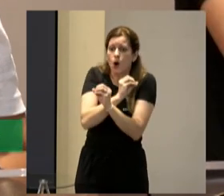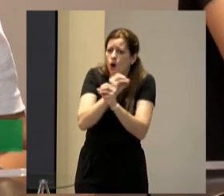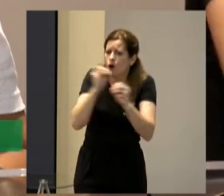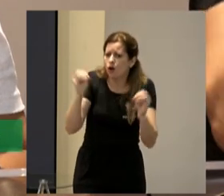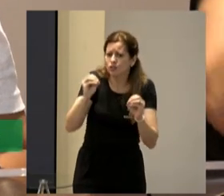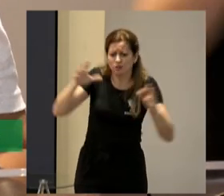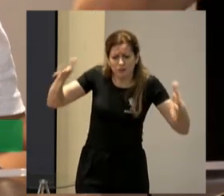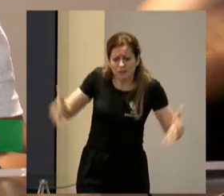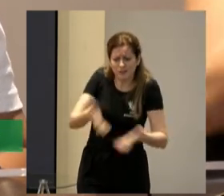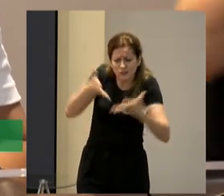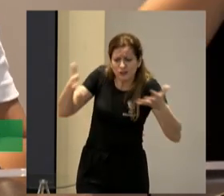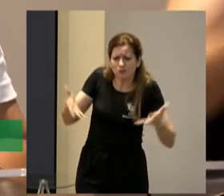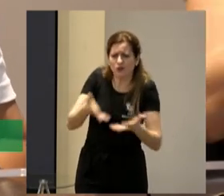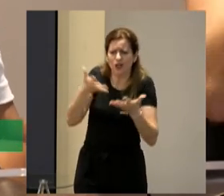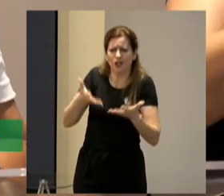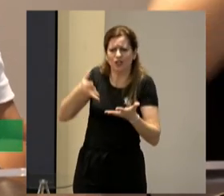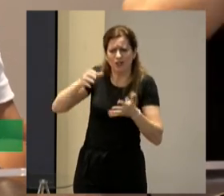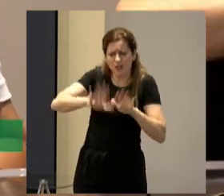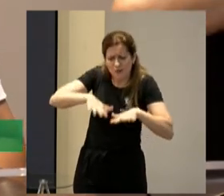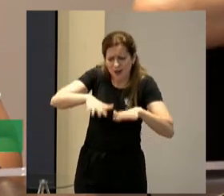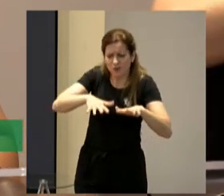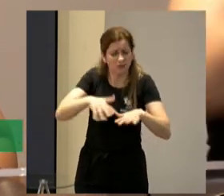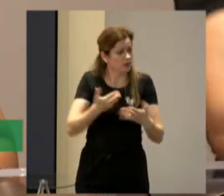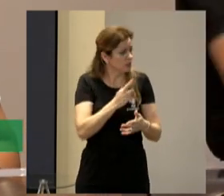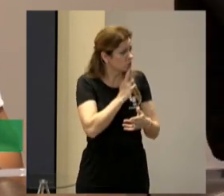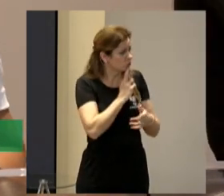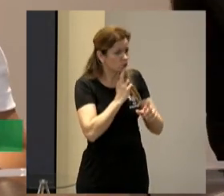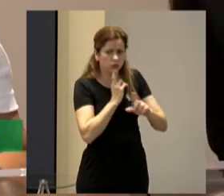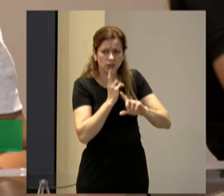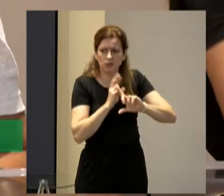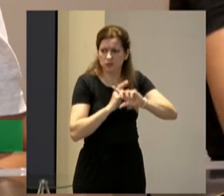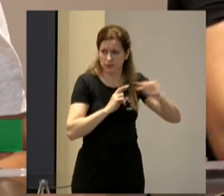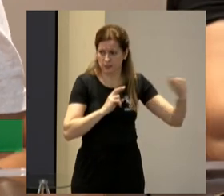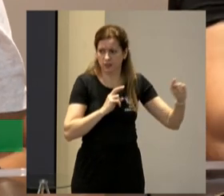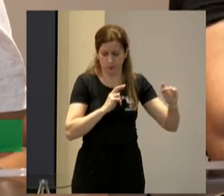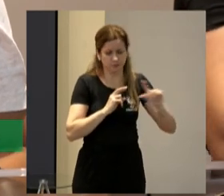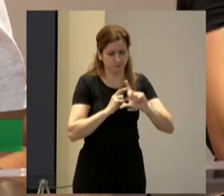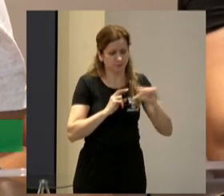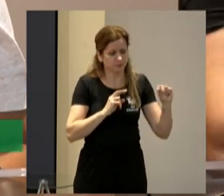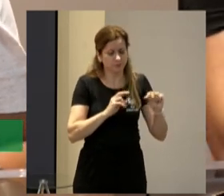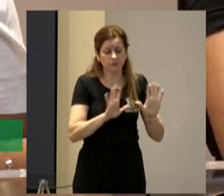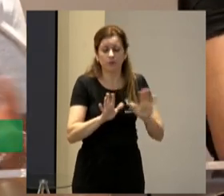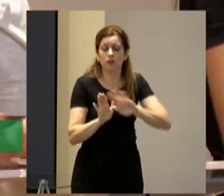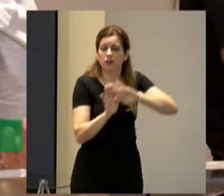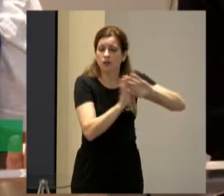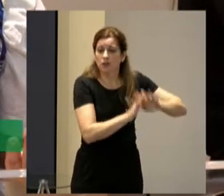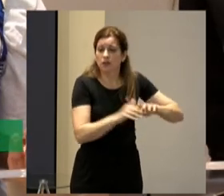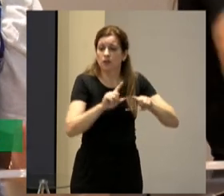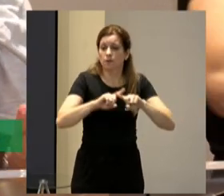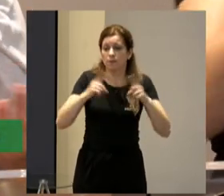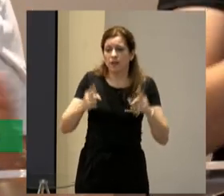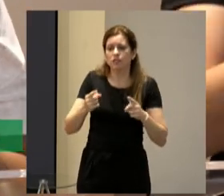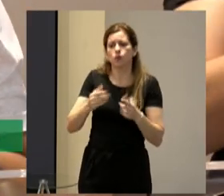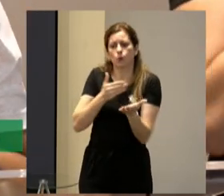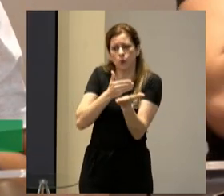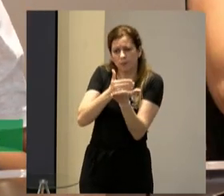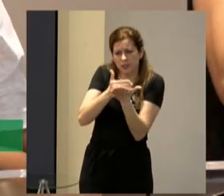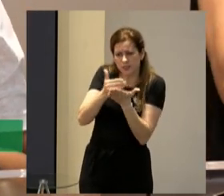Informação durante anos. Não é, Sônia? Cadê a Sônia? A Sônia saiu. Mas foi isso. Eu comecei a